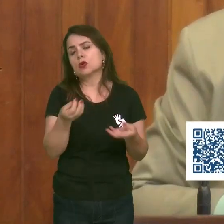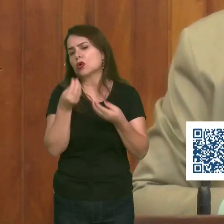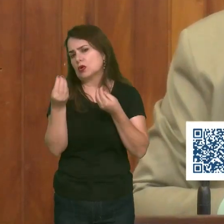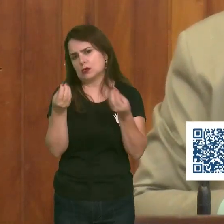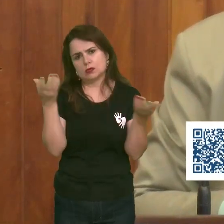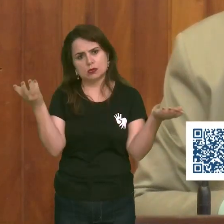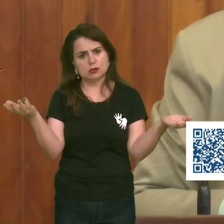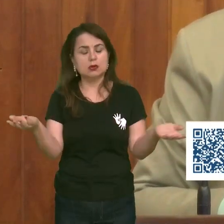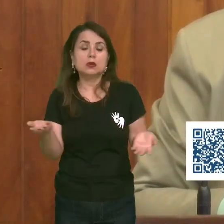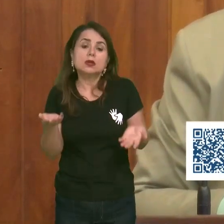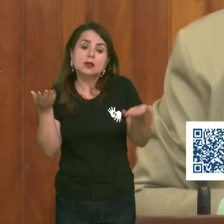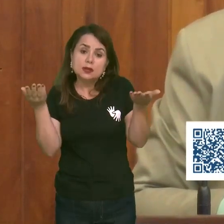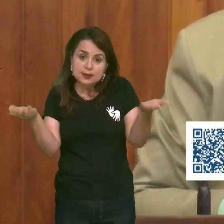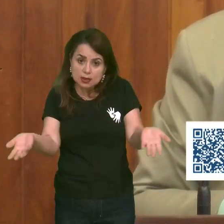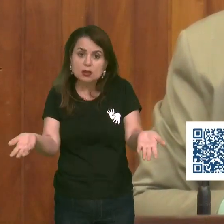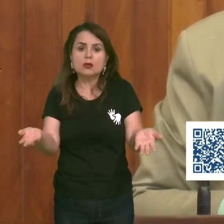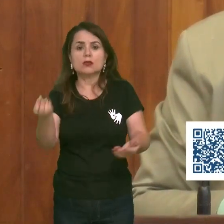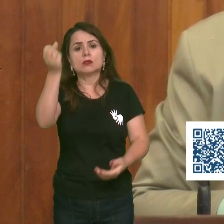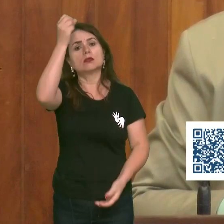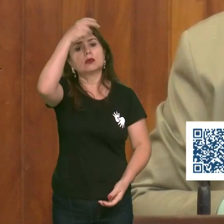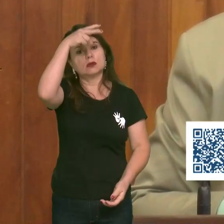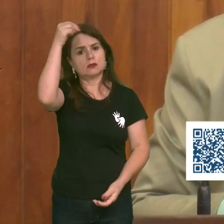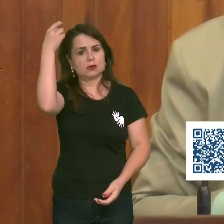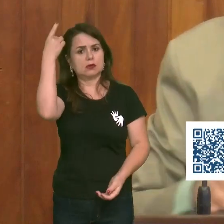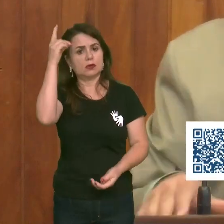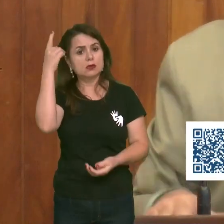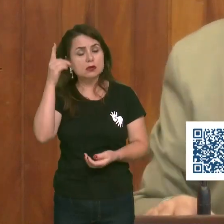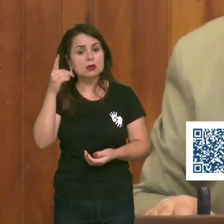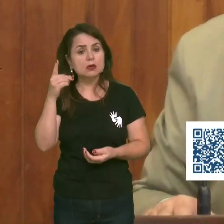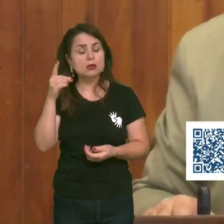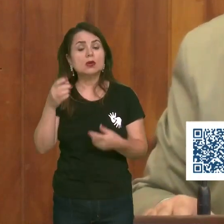Daniel nós precisamos atender melhor